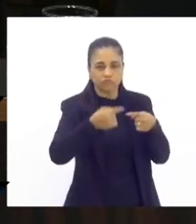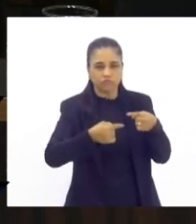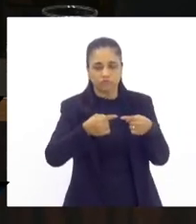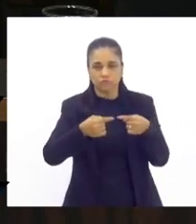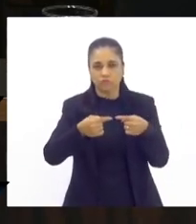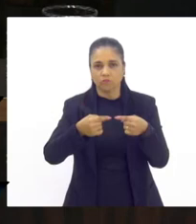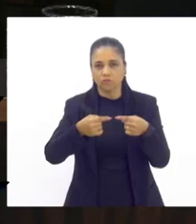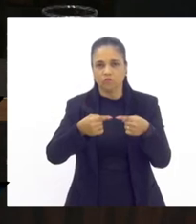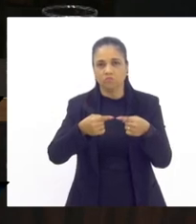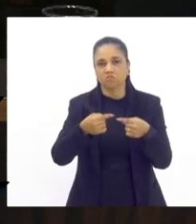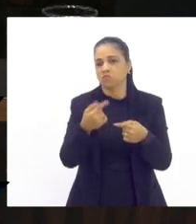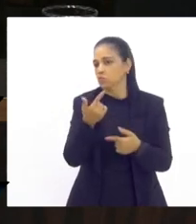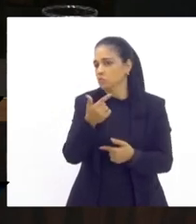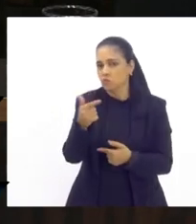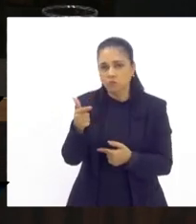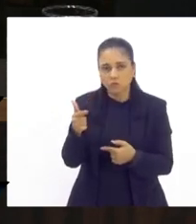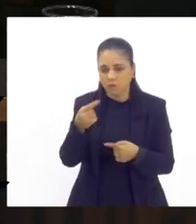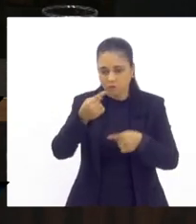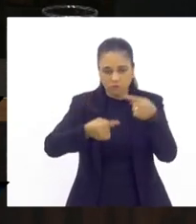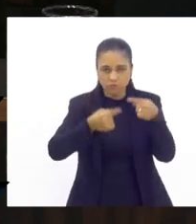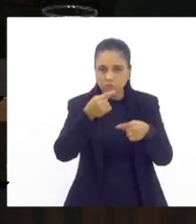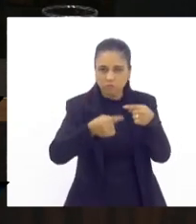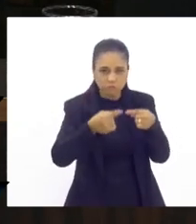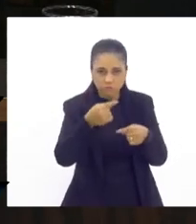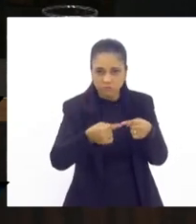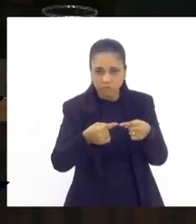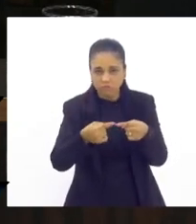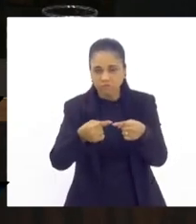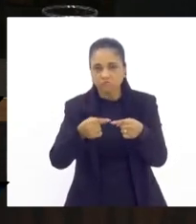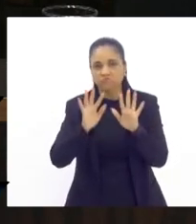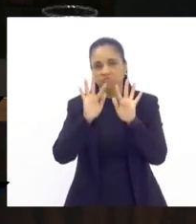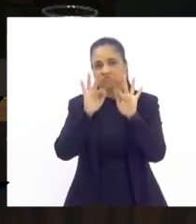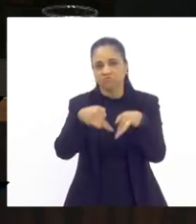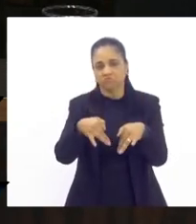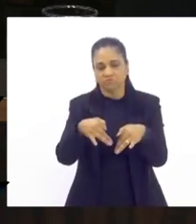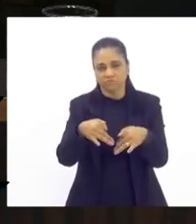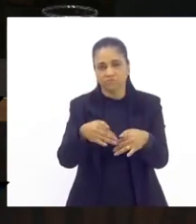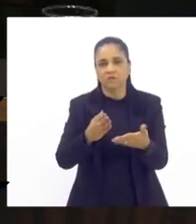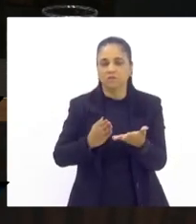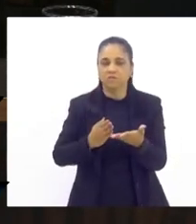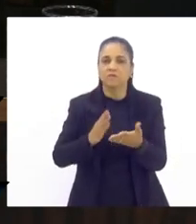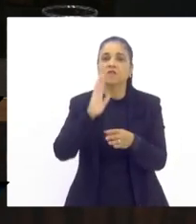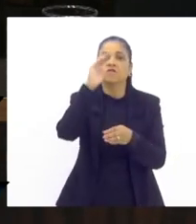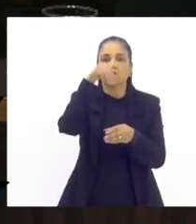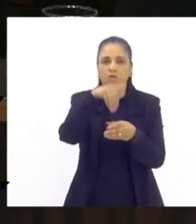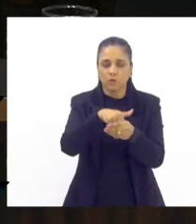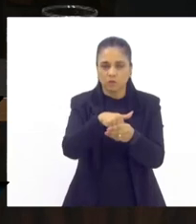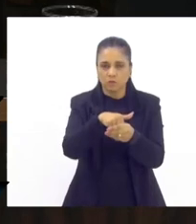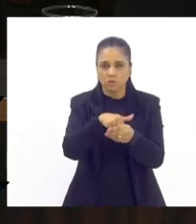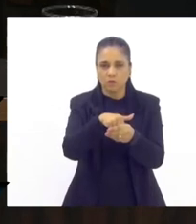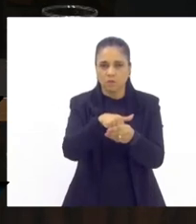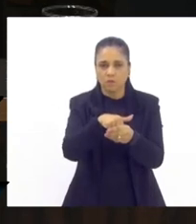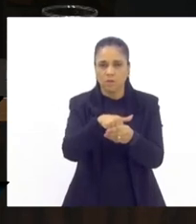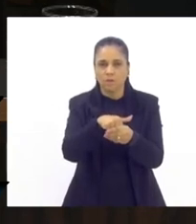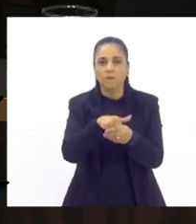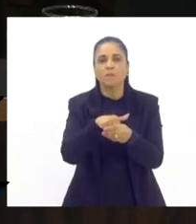Não havendo com quem discutir. Encerrada a discussão. Em votação. Senhores